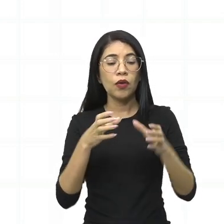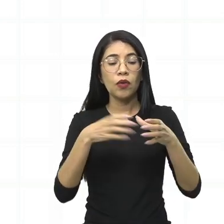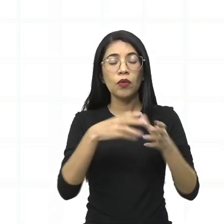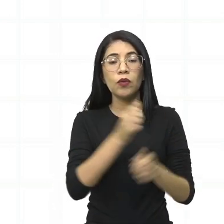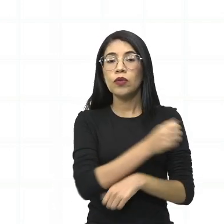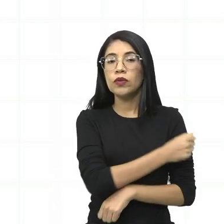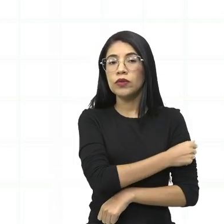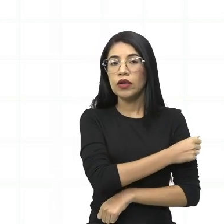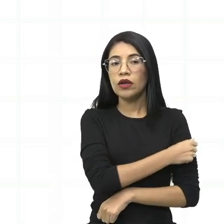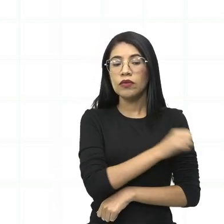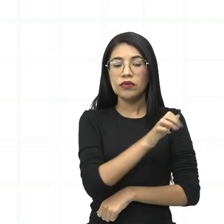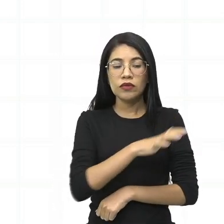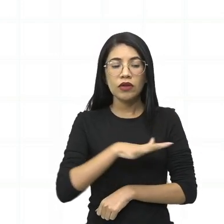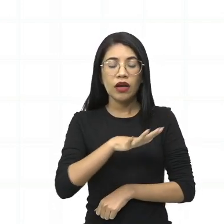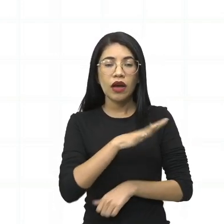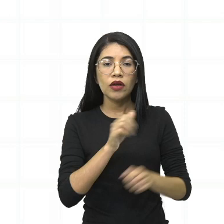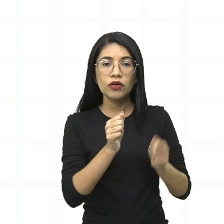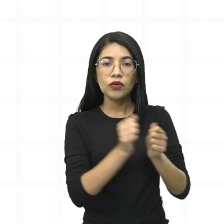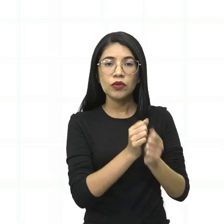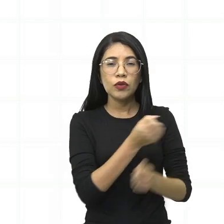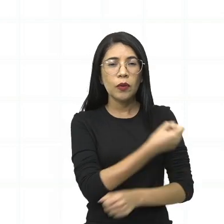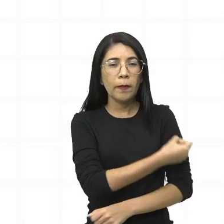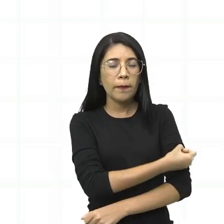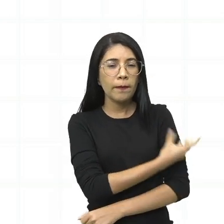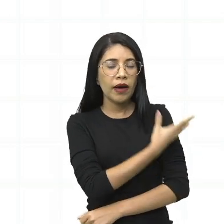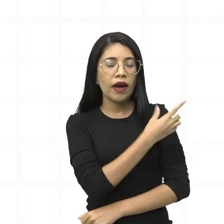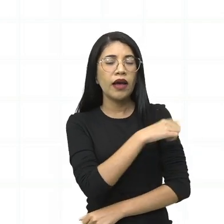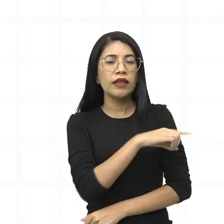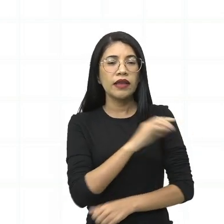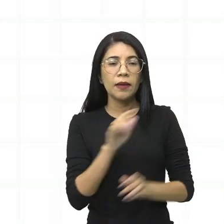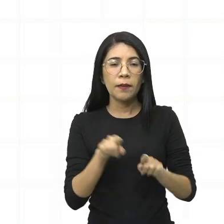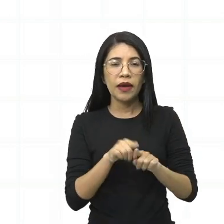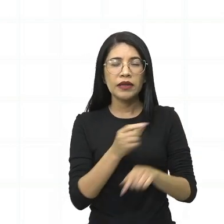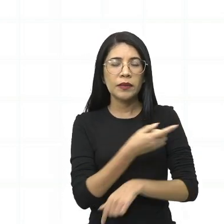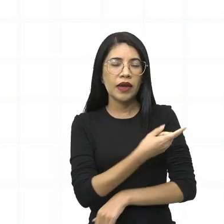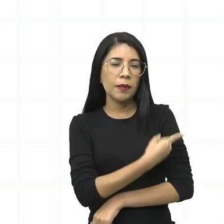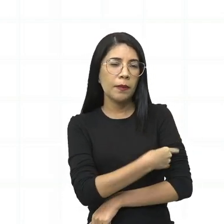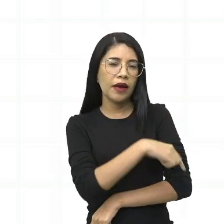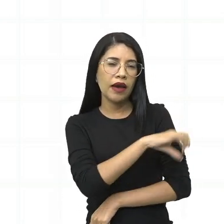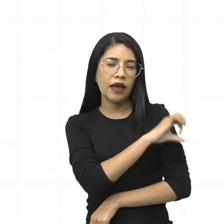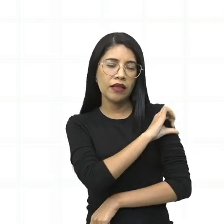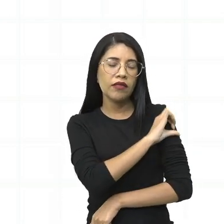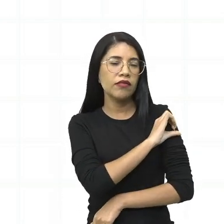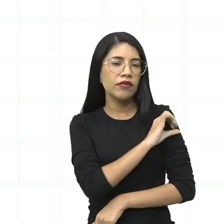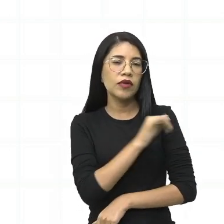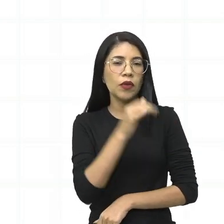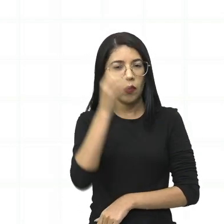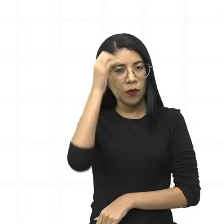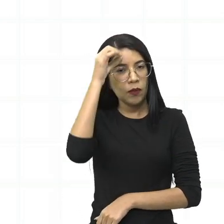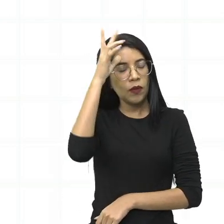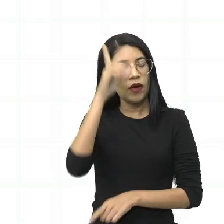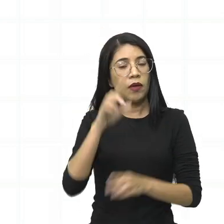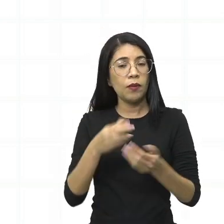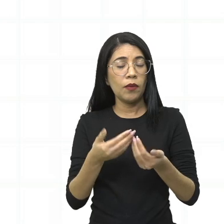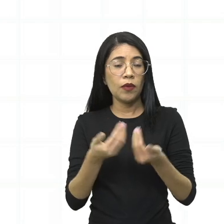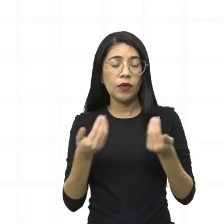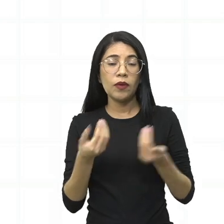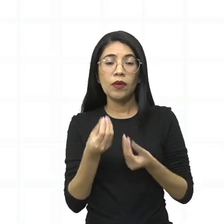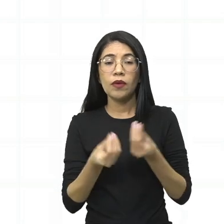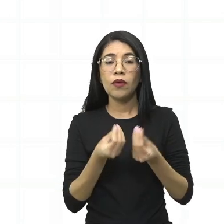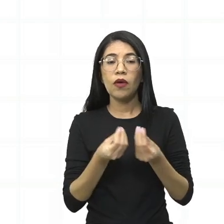Esses alunos estão numa mesma série, né? No mesmo nível ali de conhecimento. Por isso estão separados